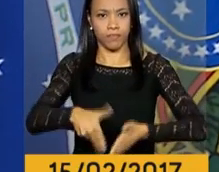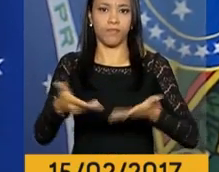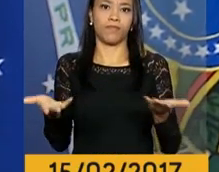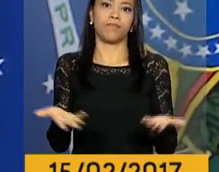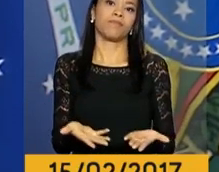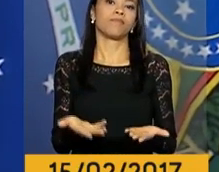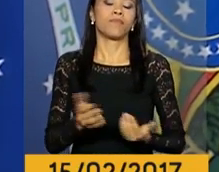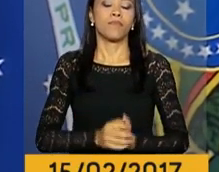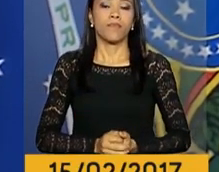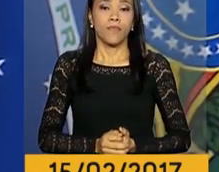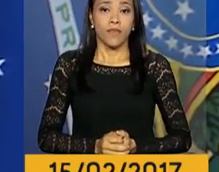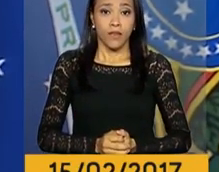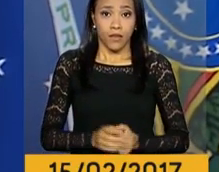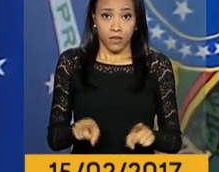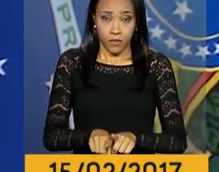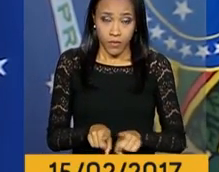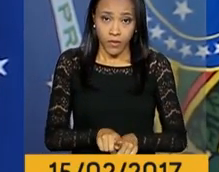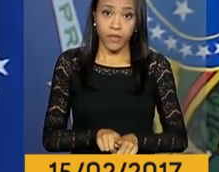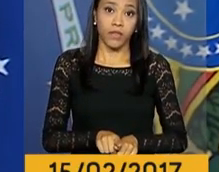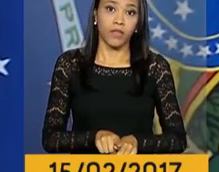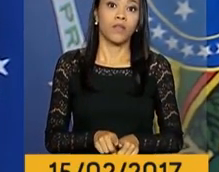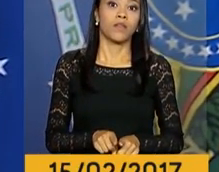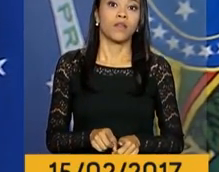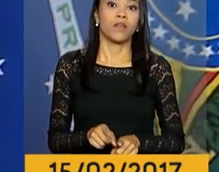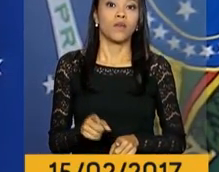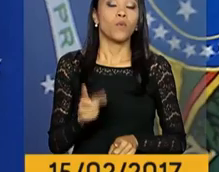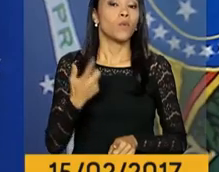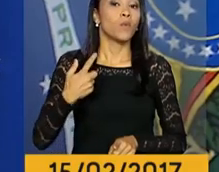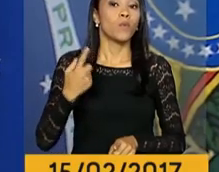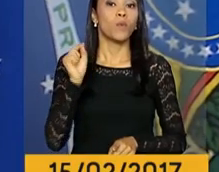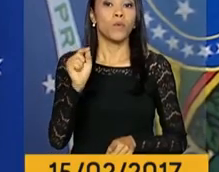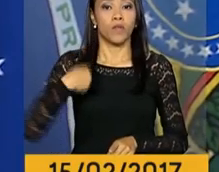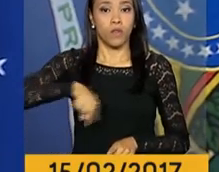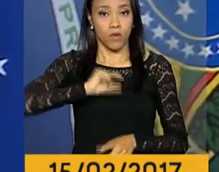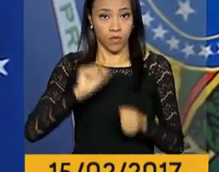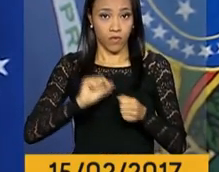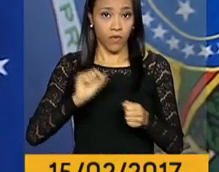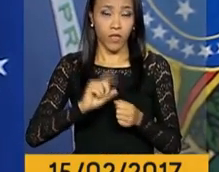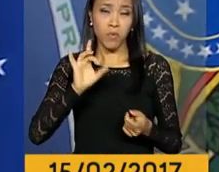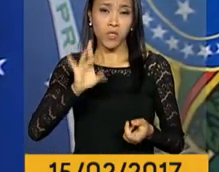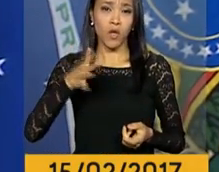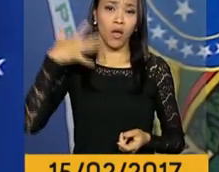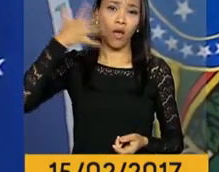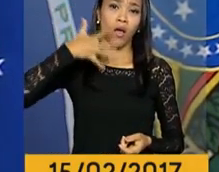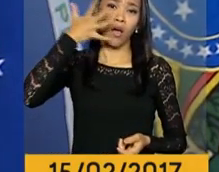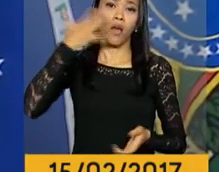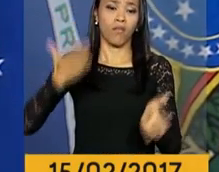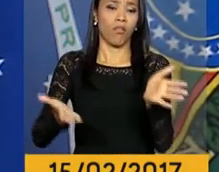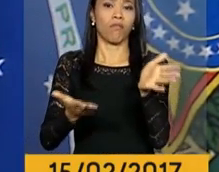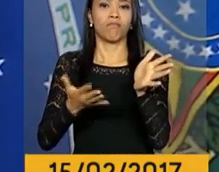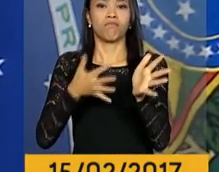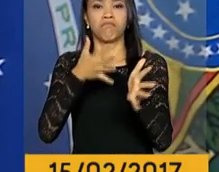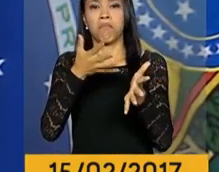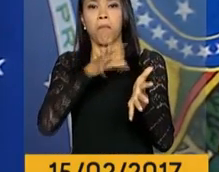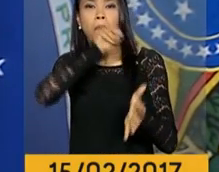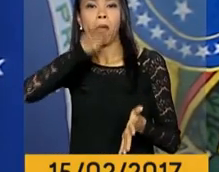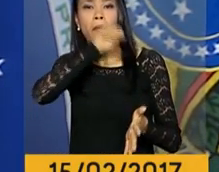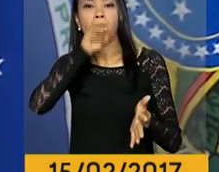que acompanham o que temos feito sabem que não são palavras vazias, não é, senador Renan?